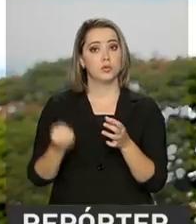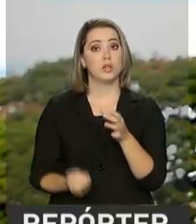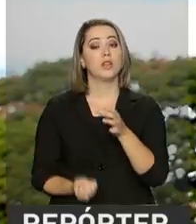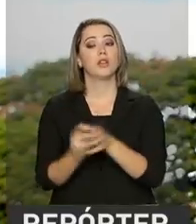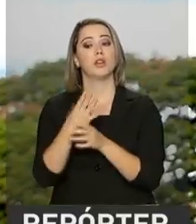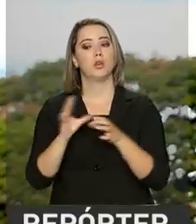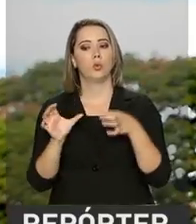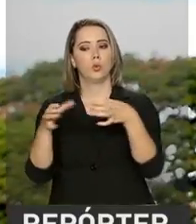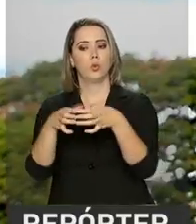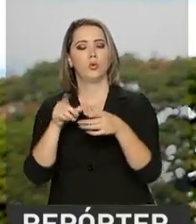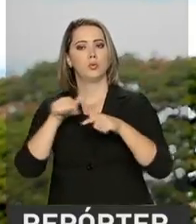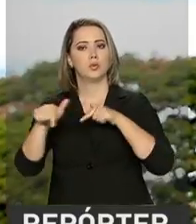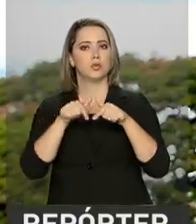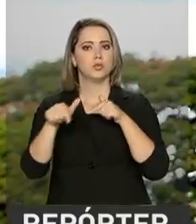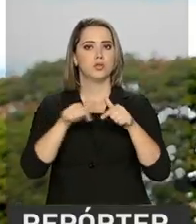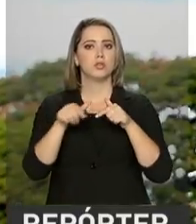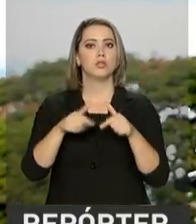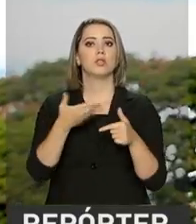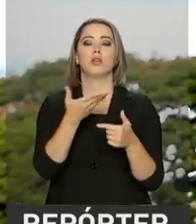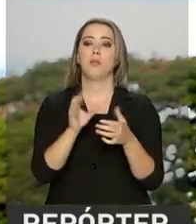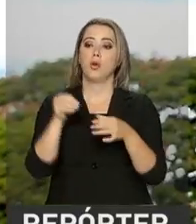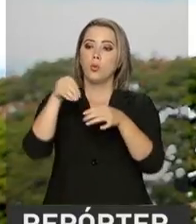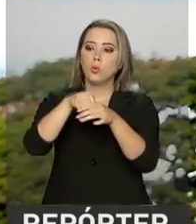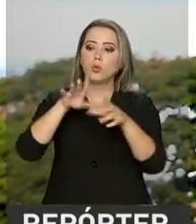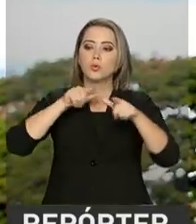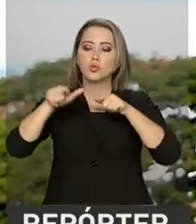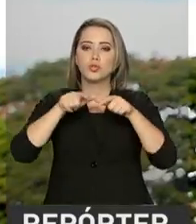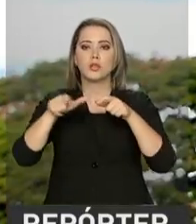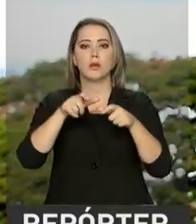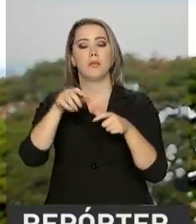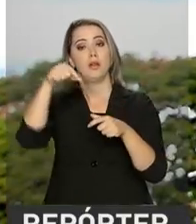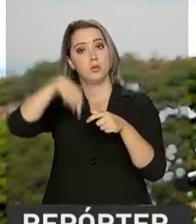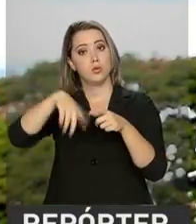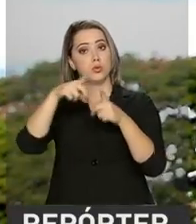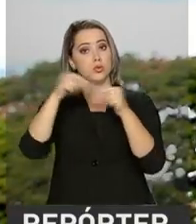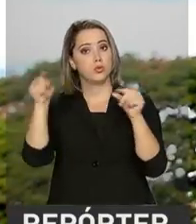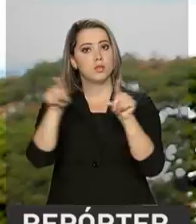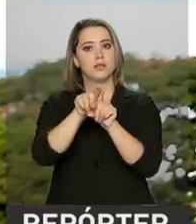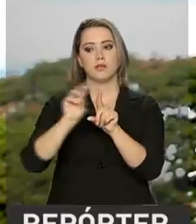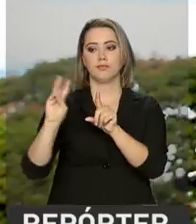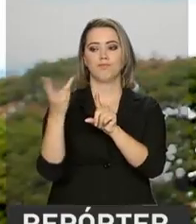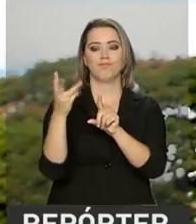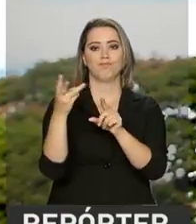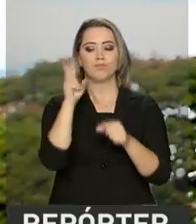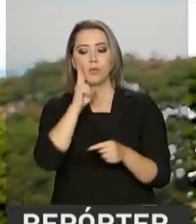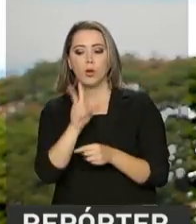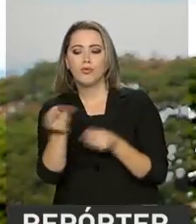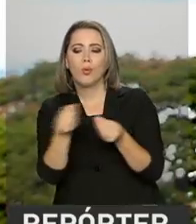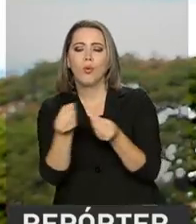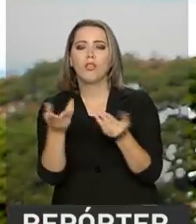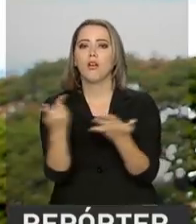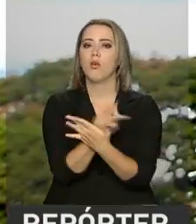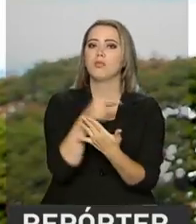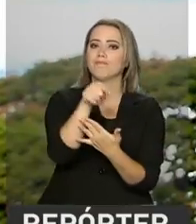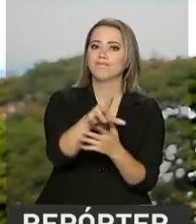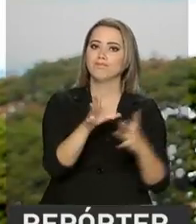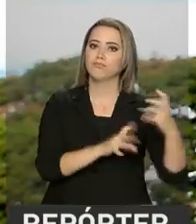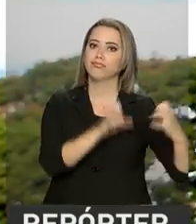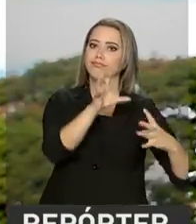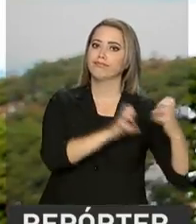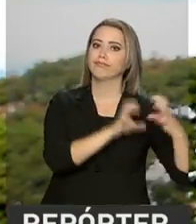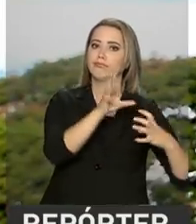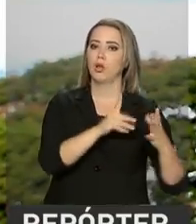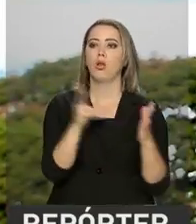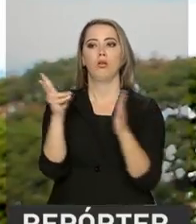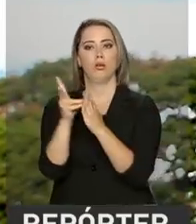de trabalho com servidores de brasília e do maranhão para acompanhar os desdobramentos do conflito que deixou indígenas feridos